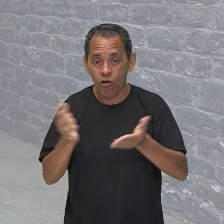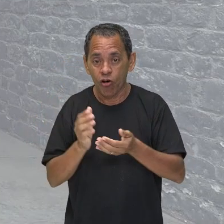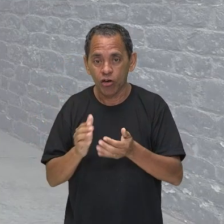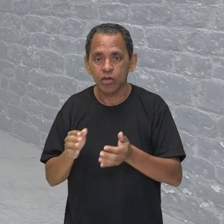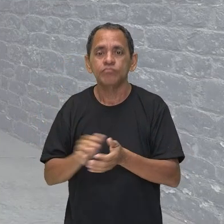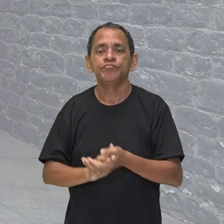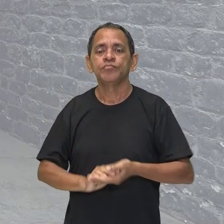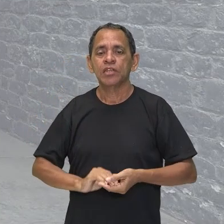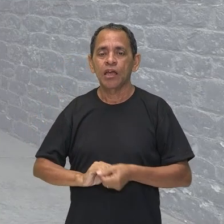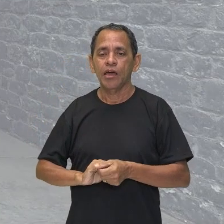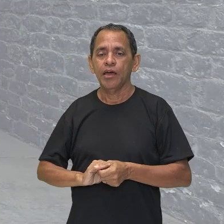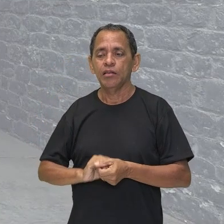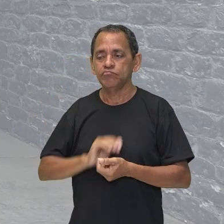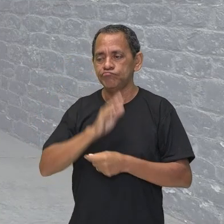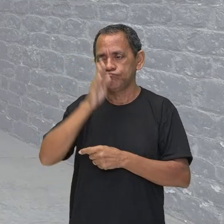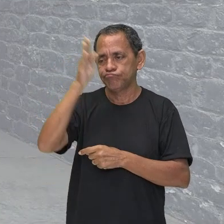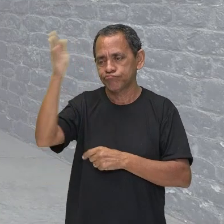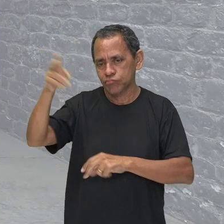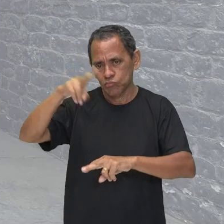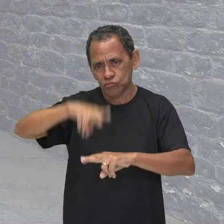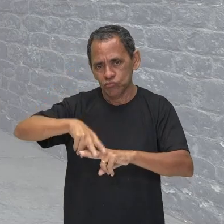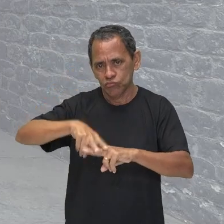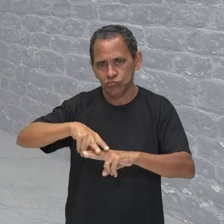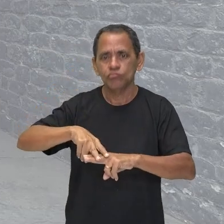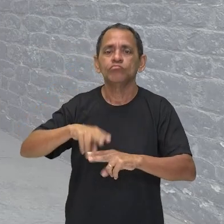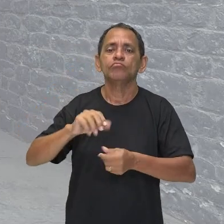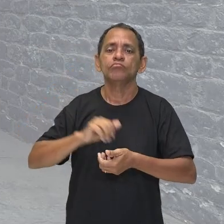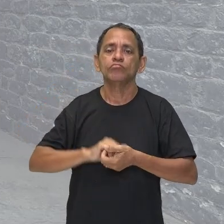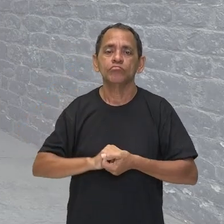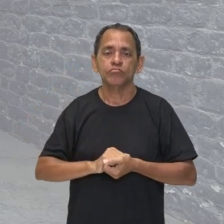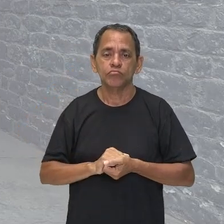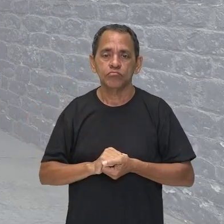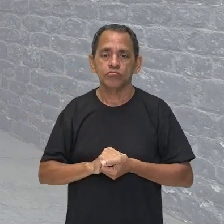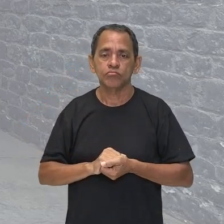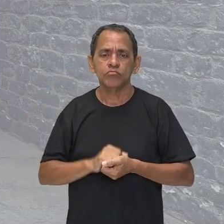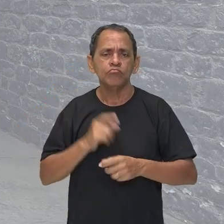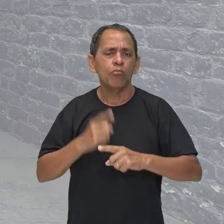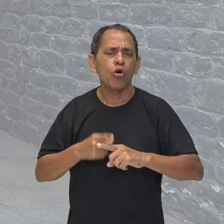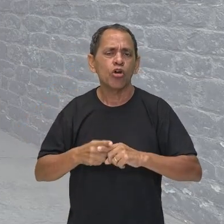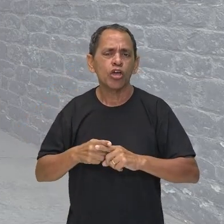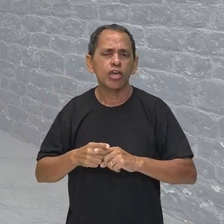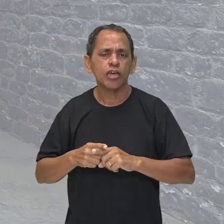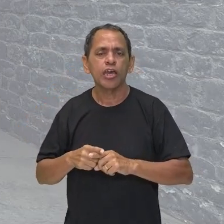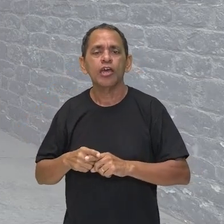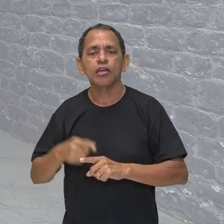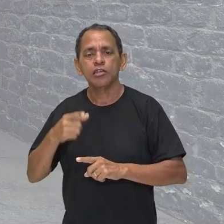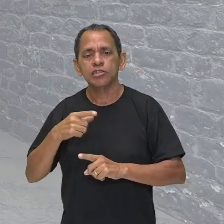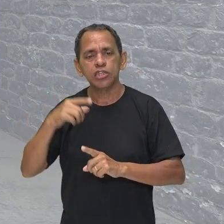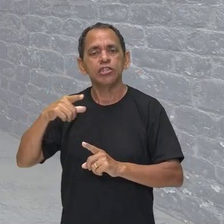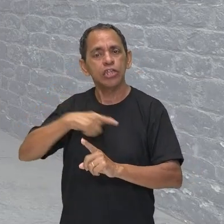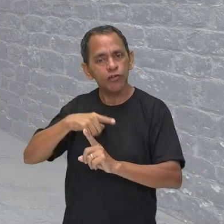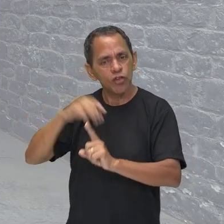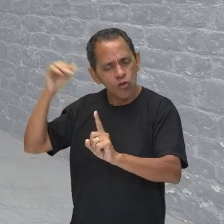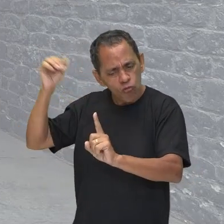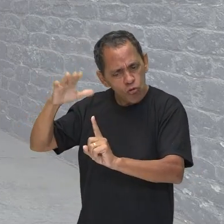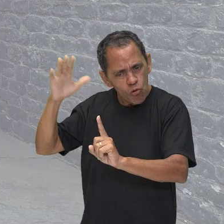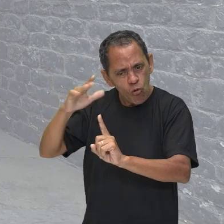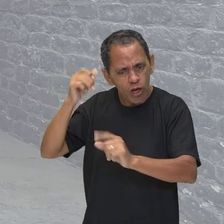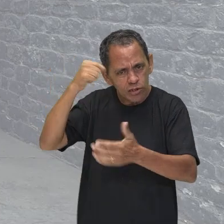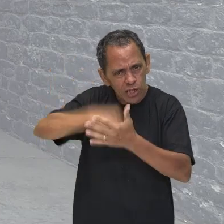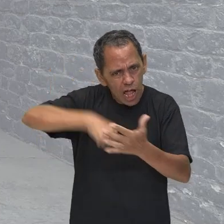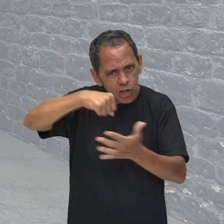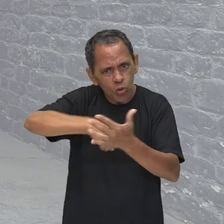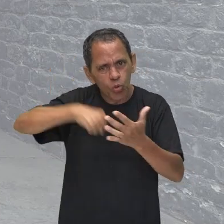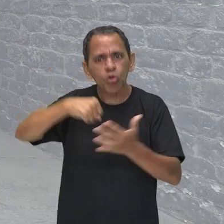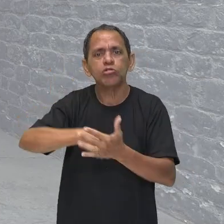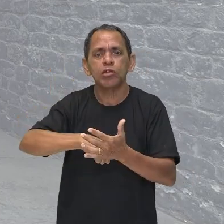que ele foi um ativista tão forte, tão influente na luta contra o